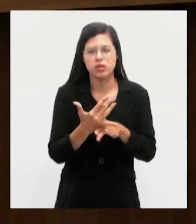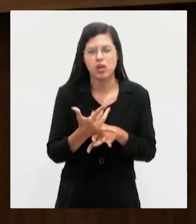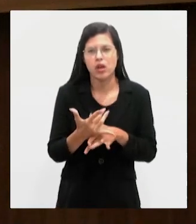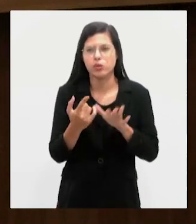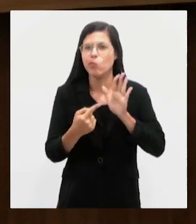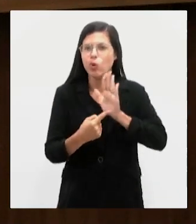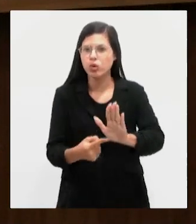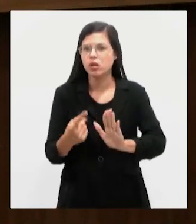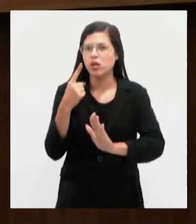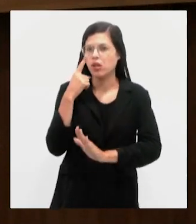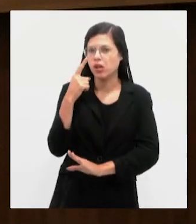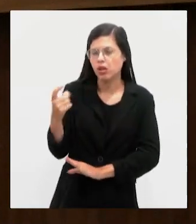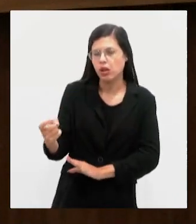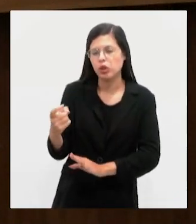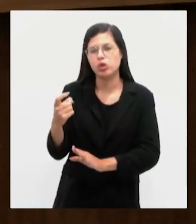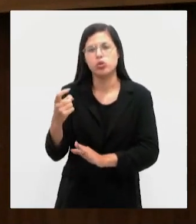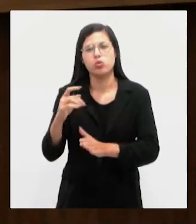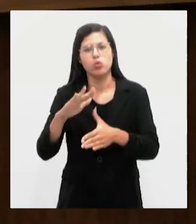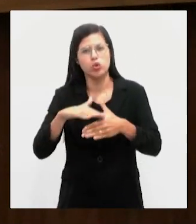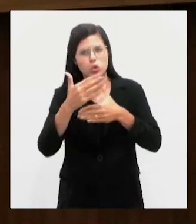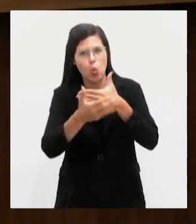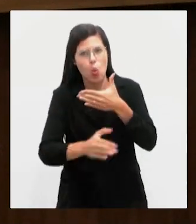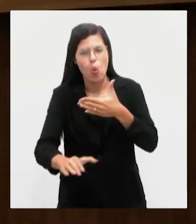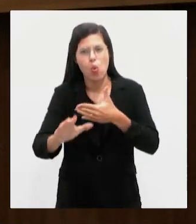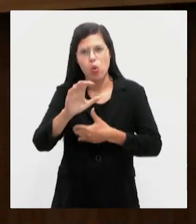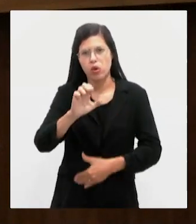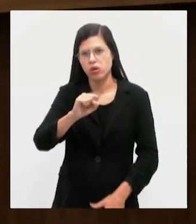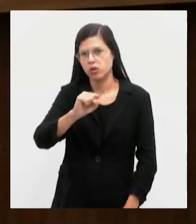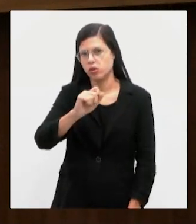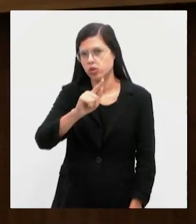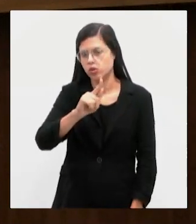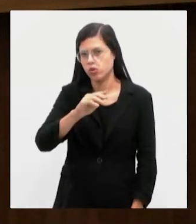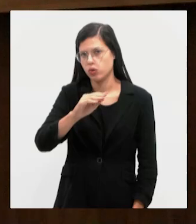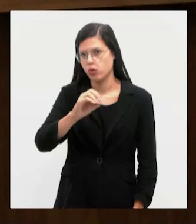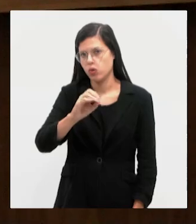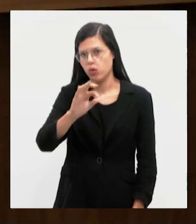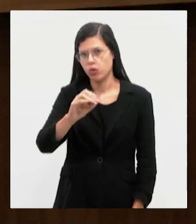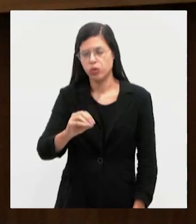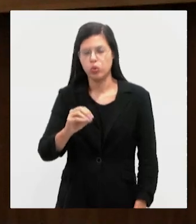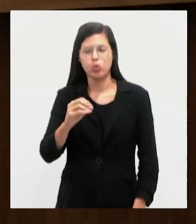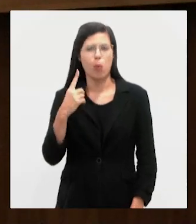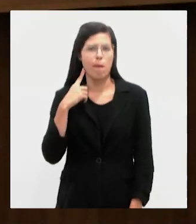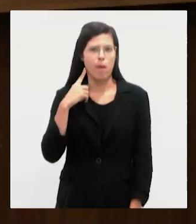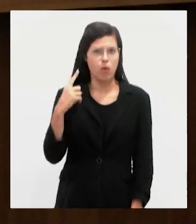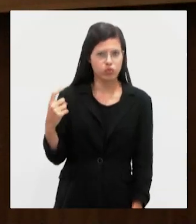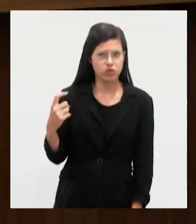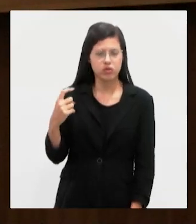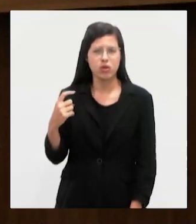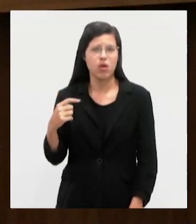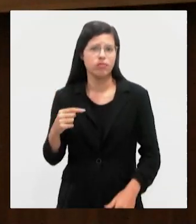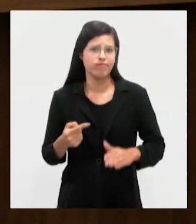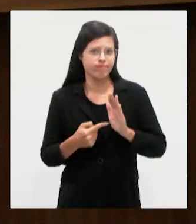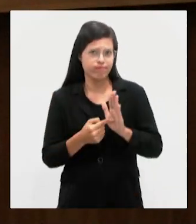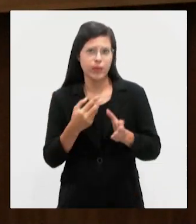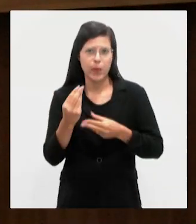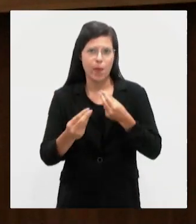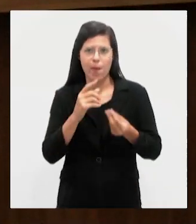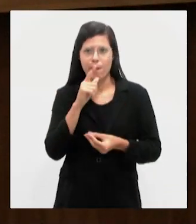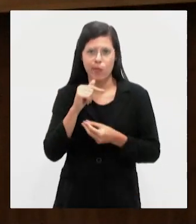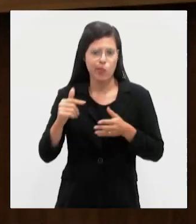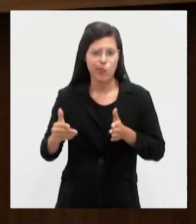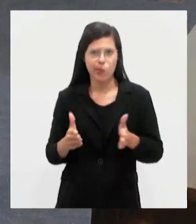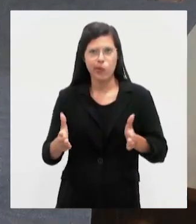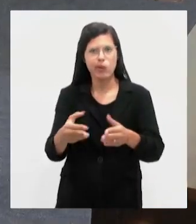poluição, e virava aquilo que a maior parte dos nossos rios são, fétidos, né, mortos. E aí, o que os estudantes fizeram